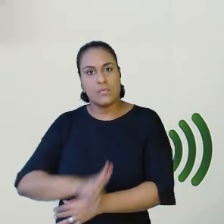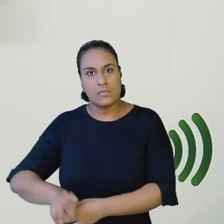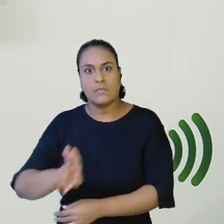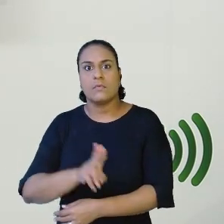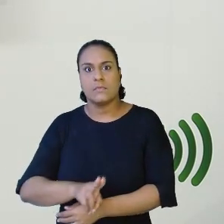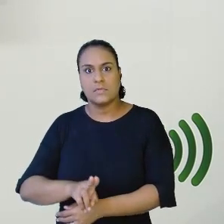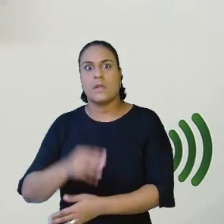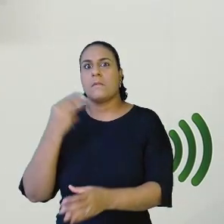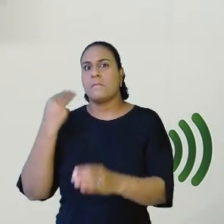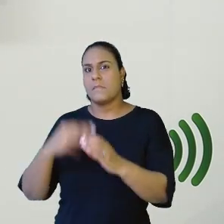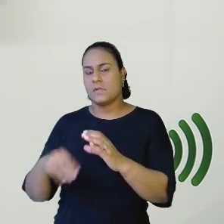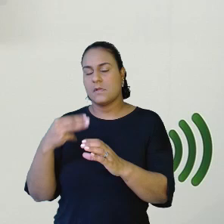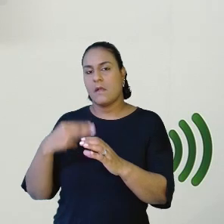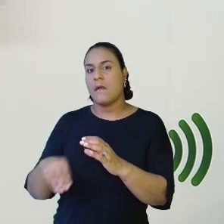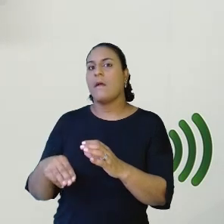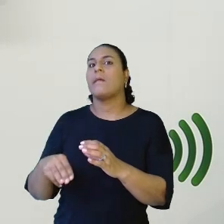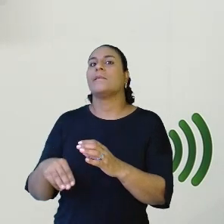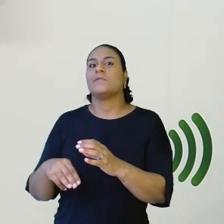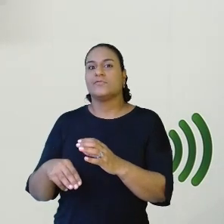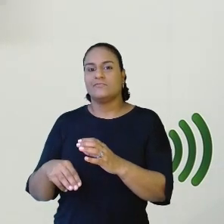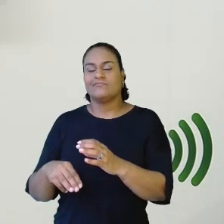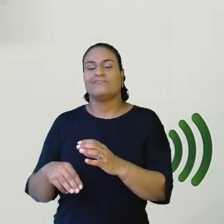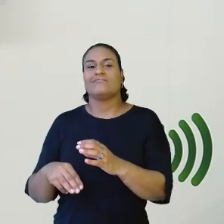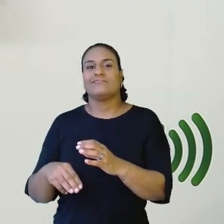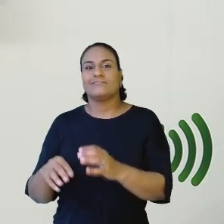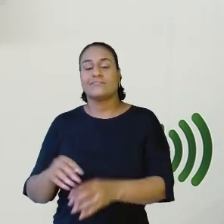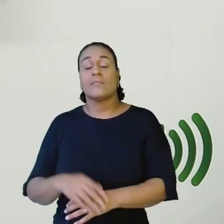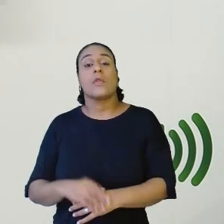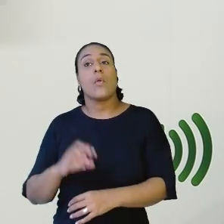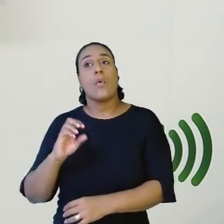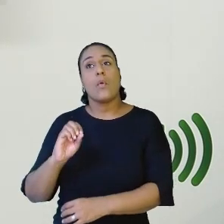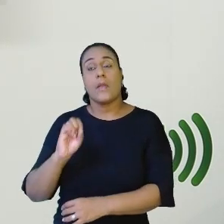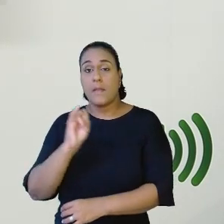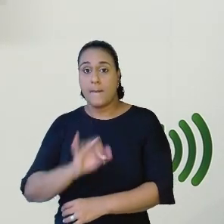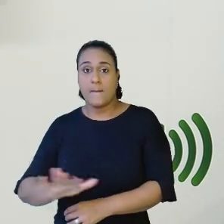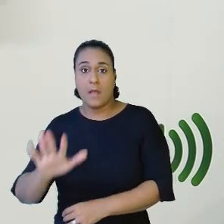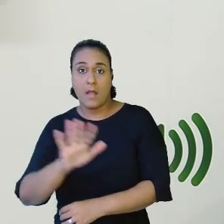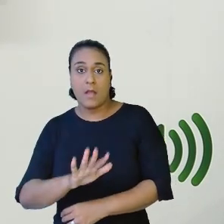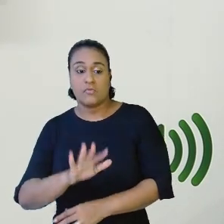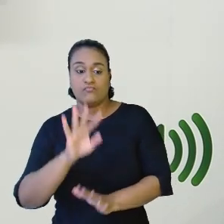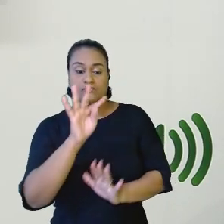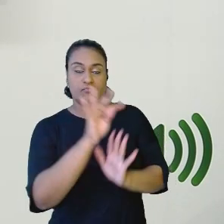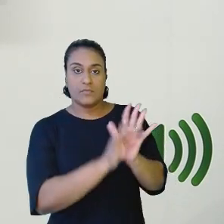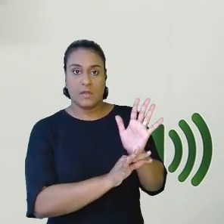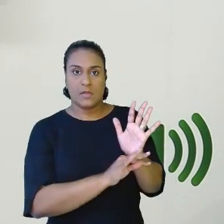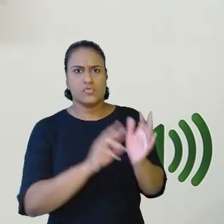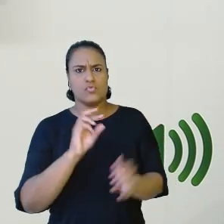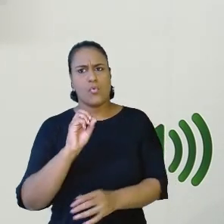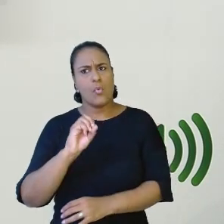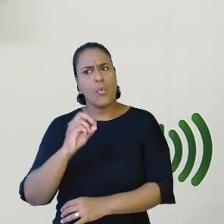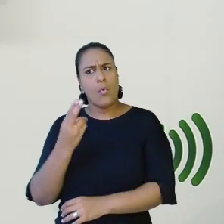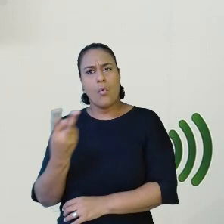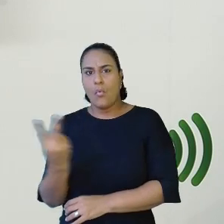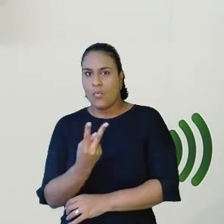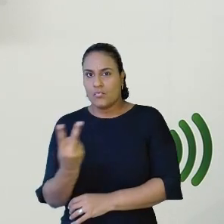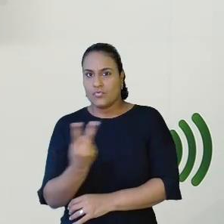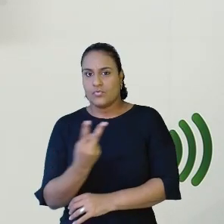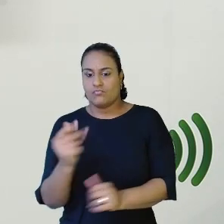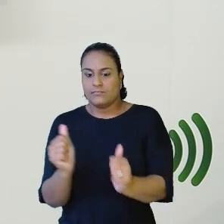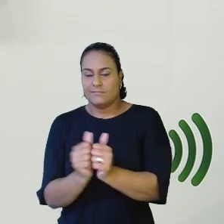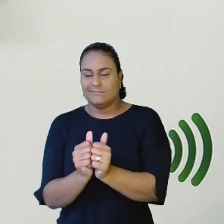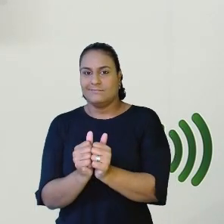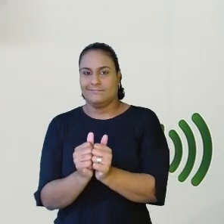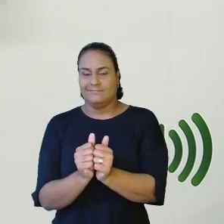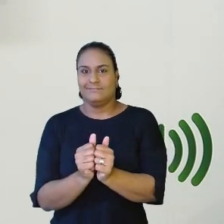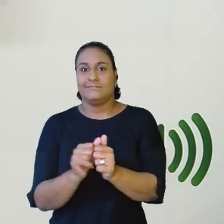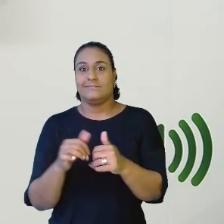de mensagens que são verbais, mensagens não verbais, ou os dois concomitantemente, os dois juntos, imagens e texto.